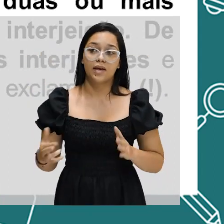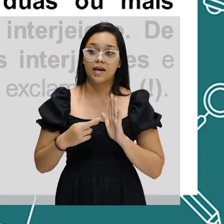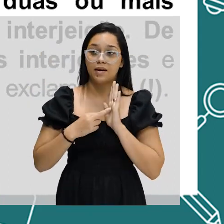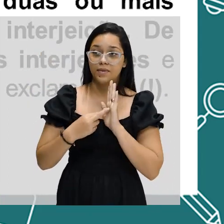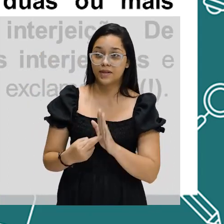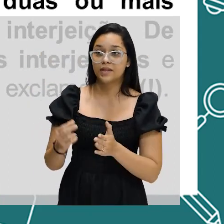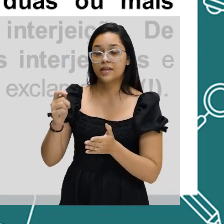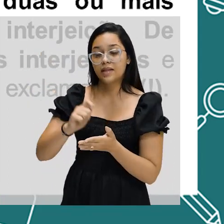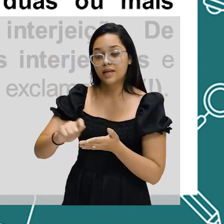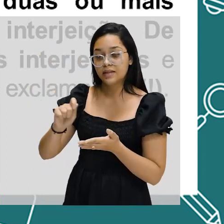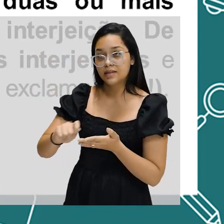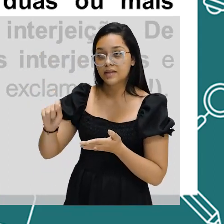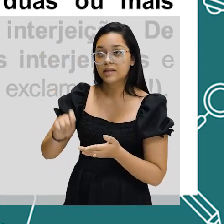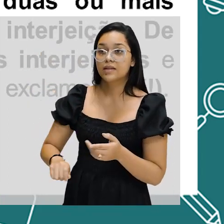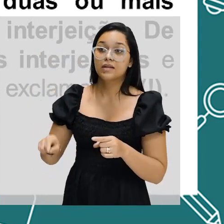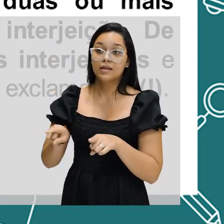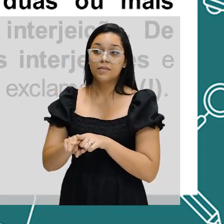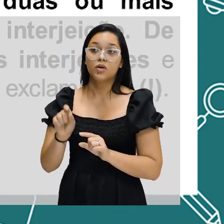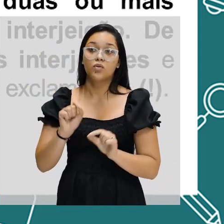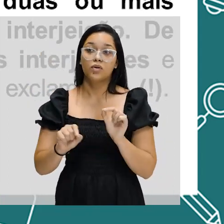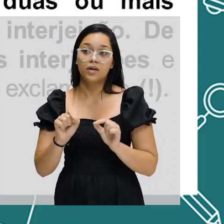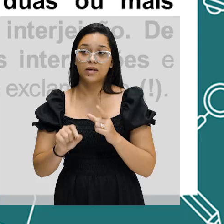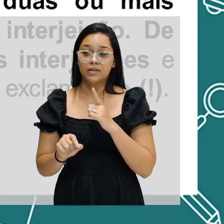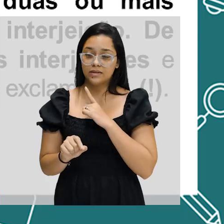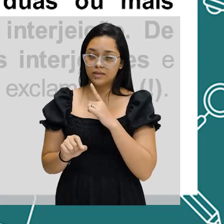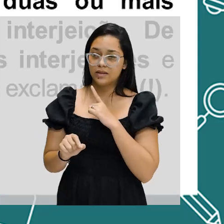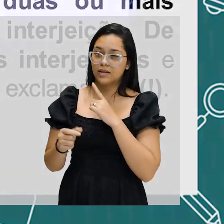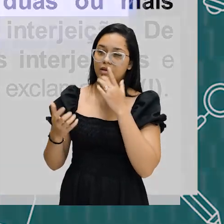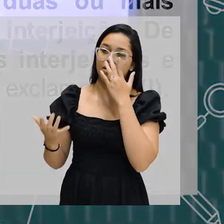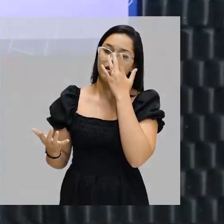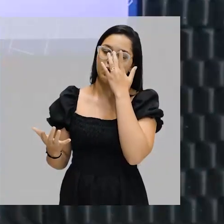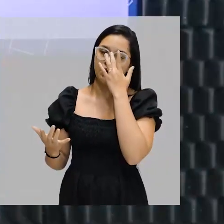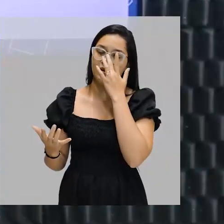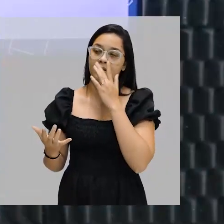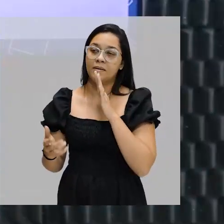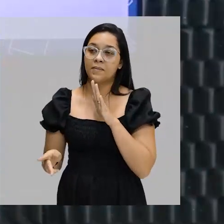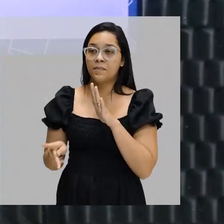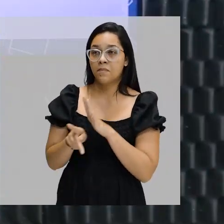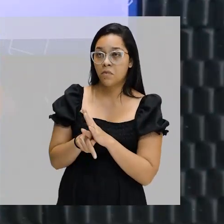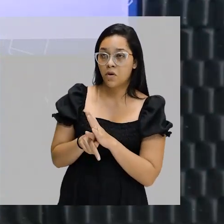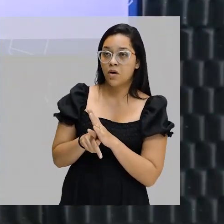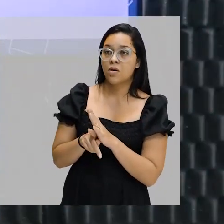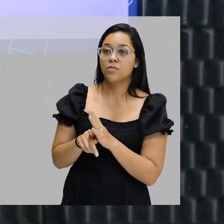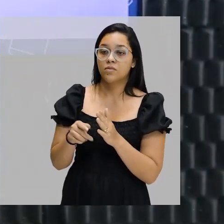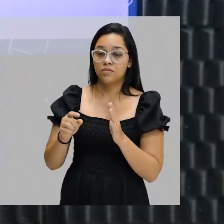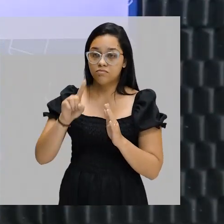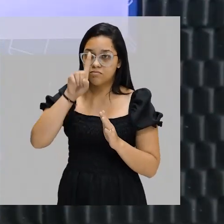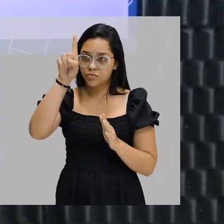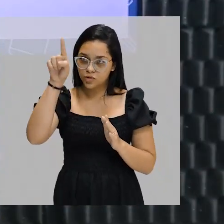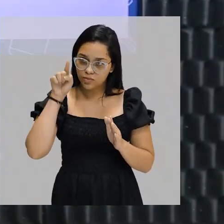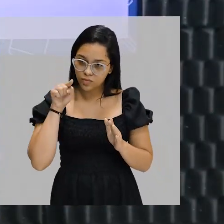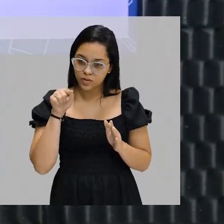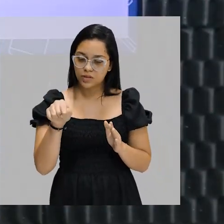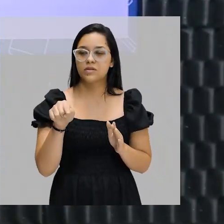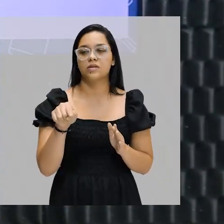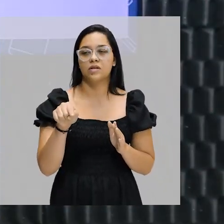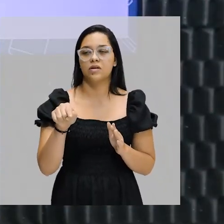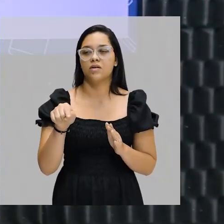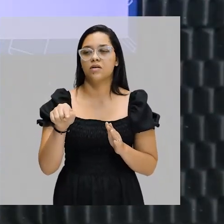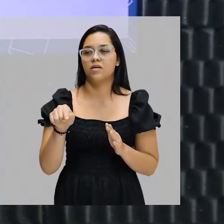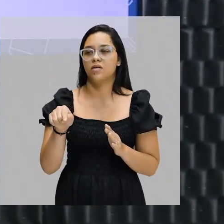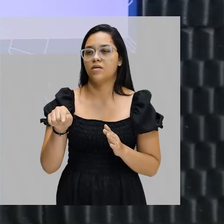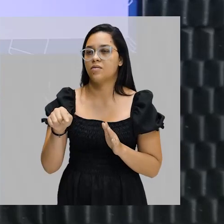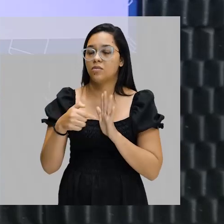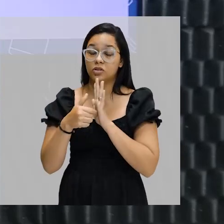representa as interjeições e as locuções interjetivas vem seguidas de um ponto de exclamação ponto